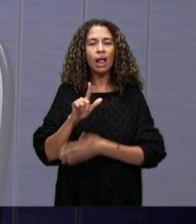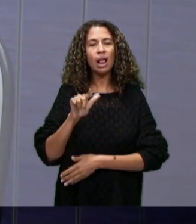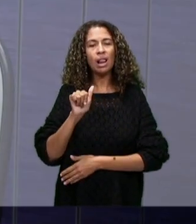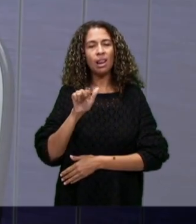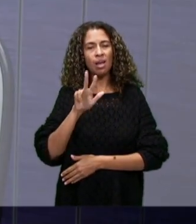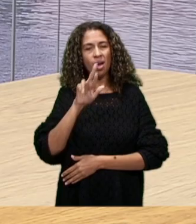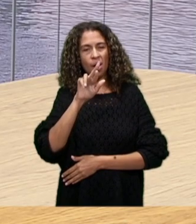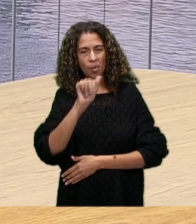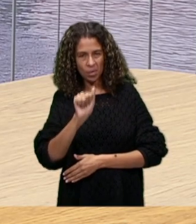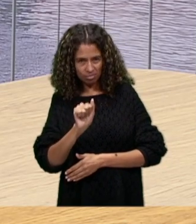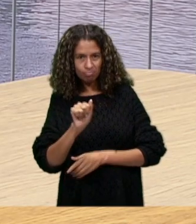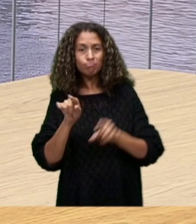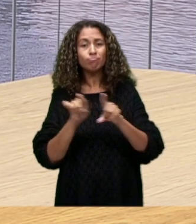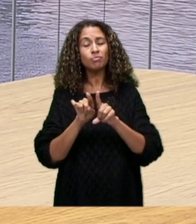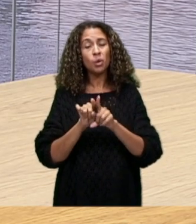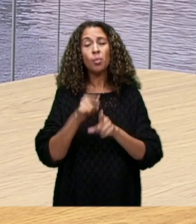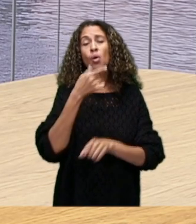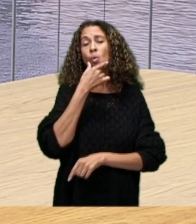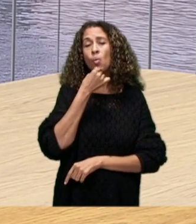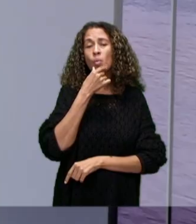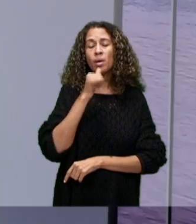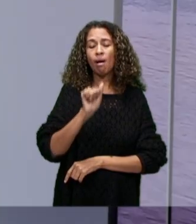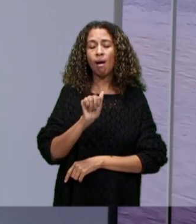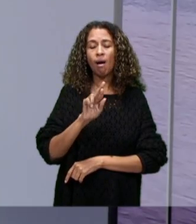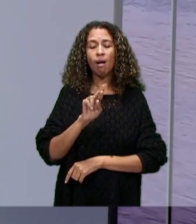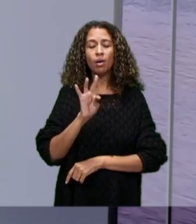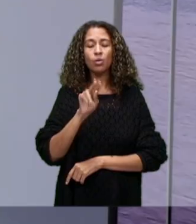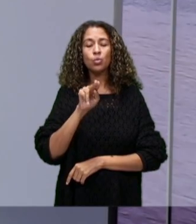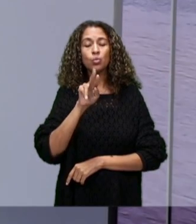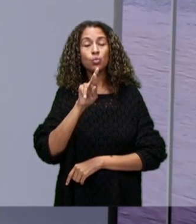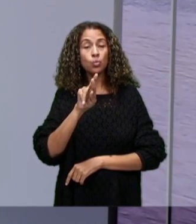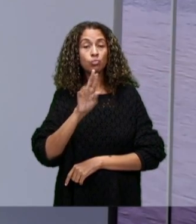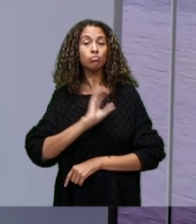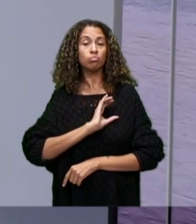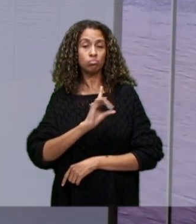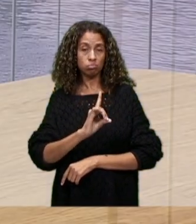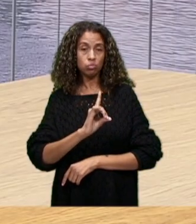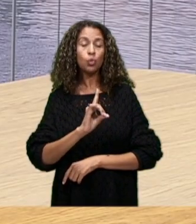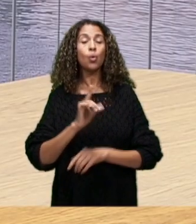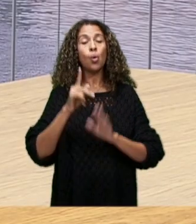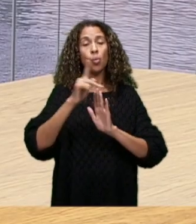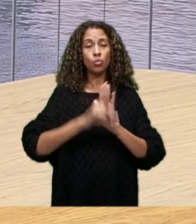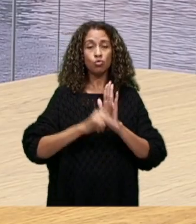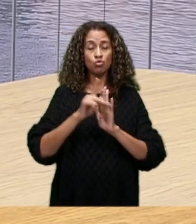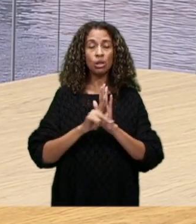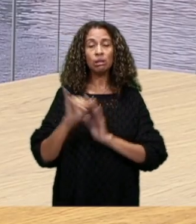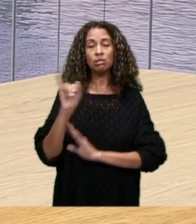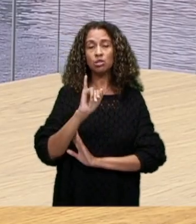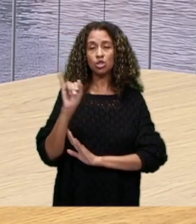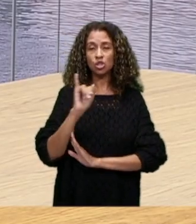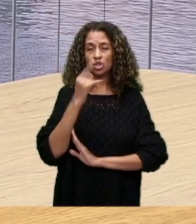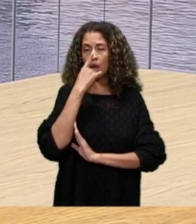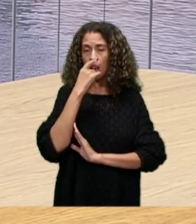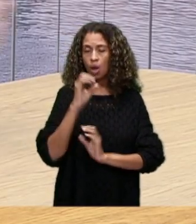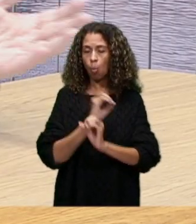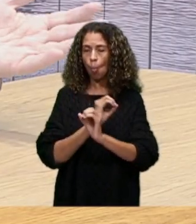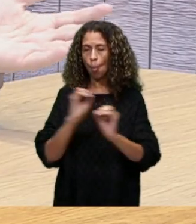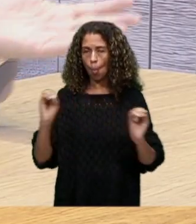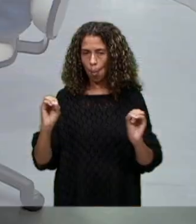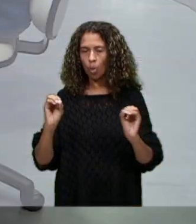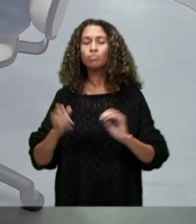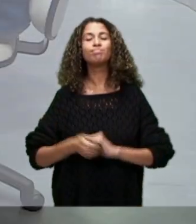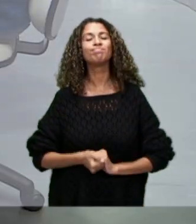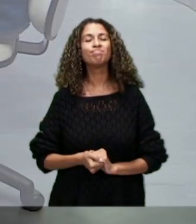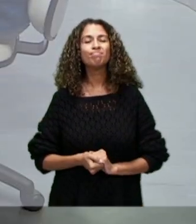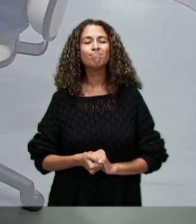Pioli Kremer, e também o Arthur Rancati, que é o coordenador executivo do coletivo Itajaí Lixo Zero.